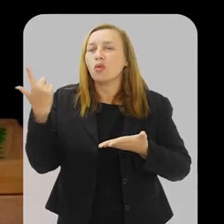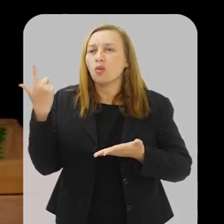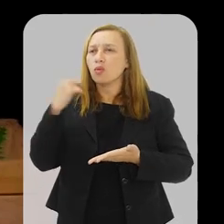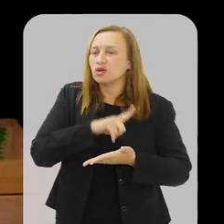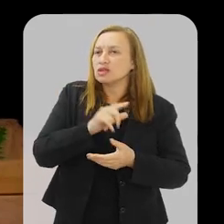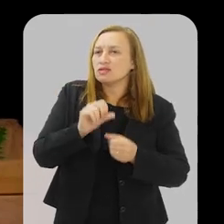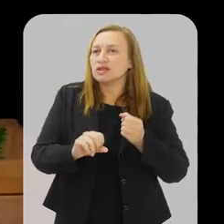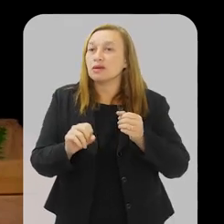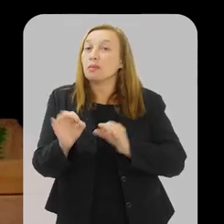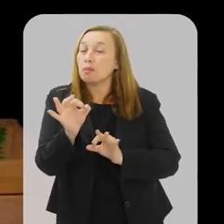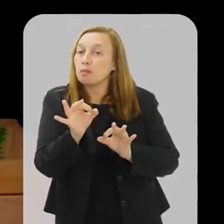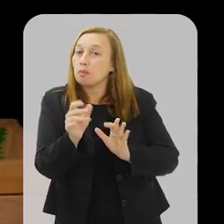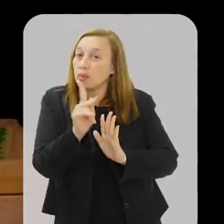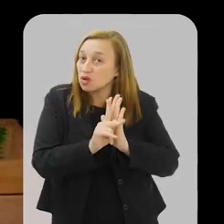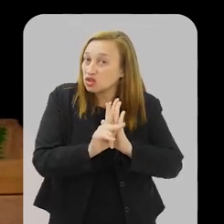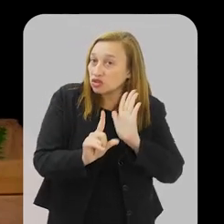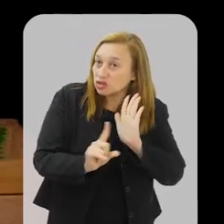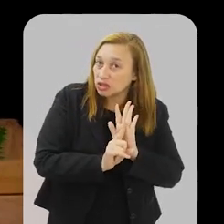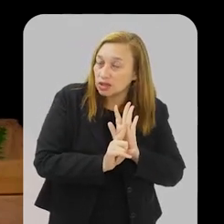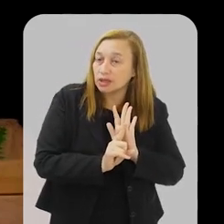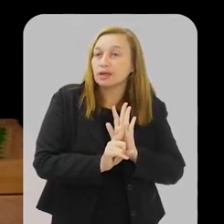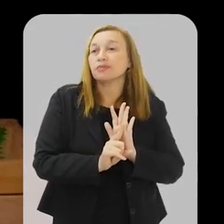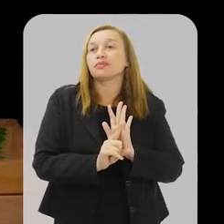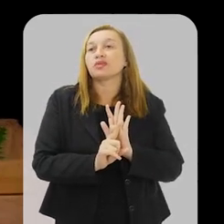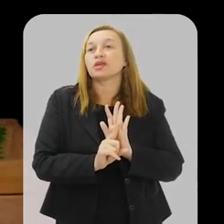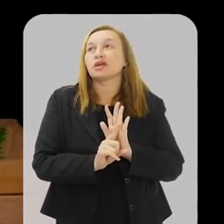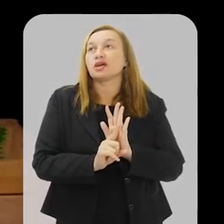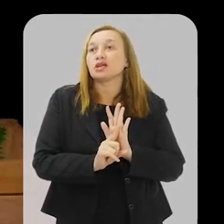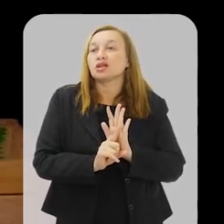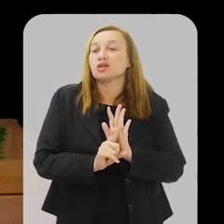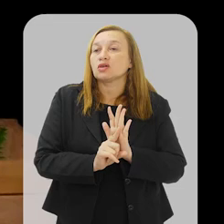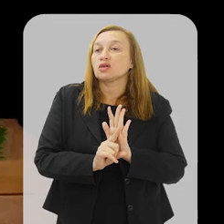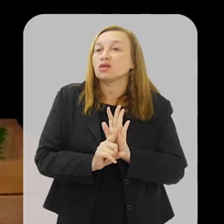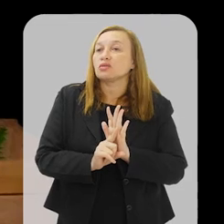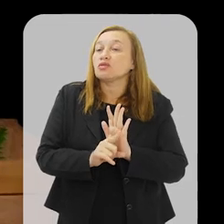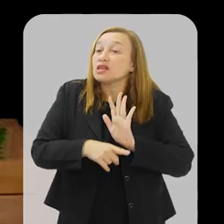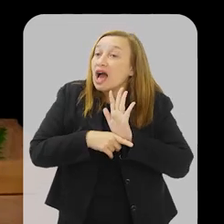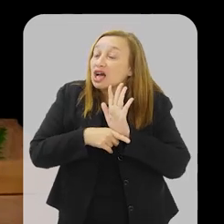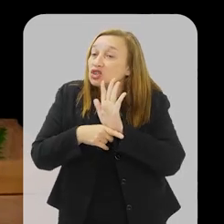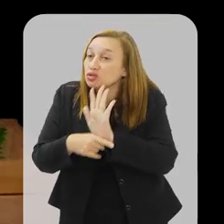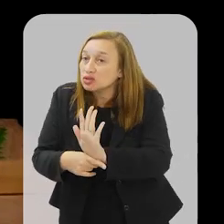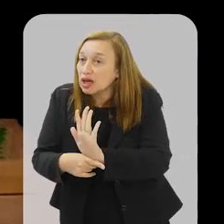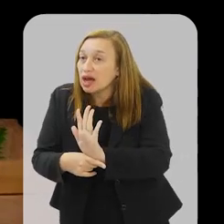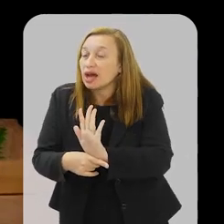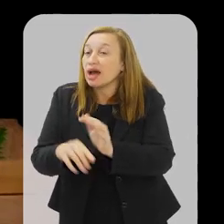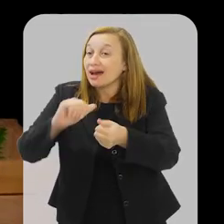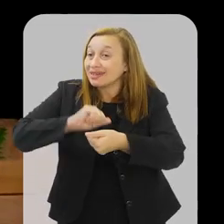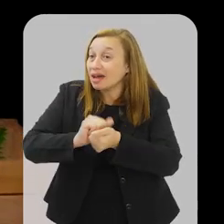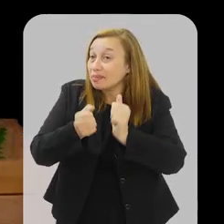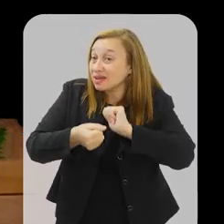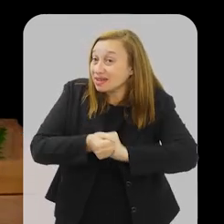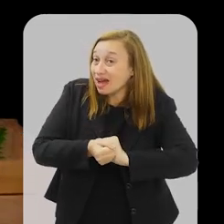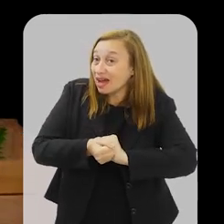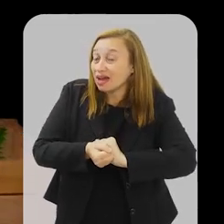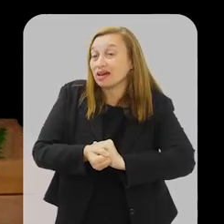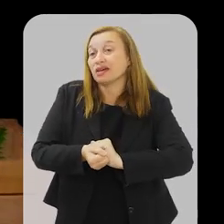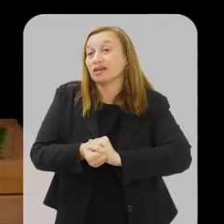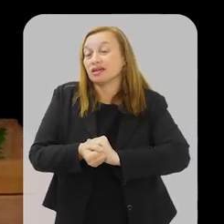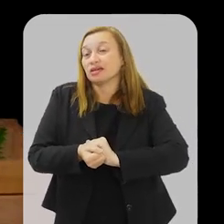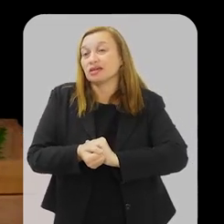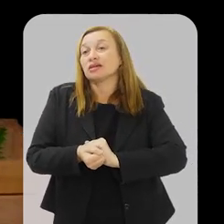esse iniciativa vamos conseguir fazer projetos de lei eh eficazes que venham trazer